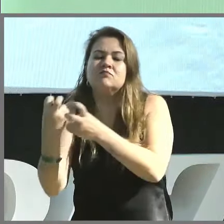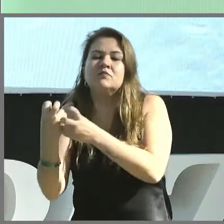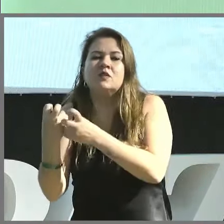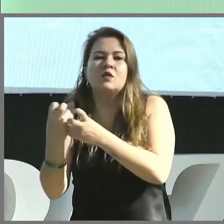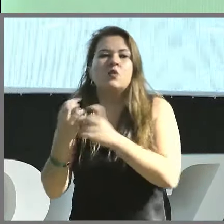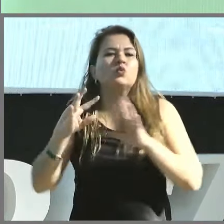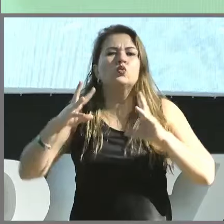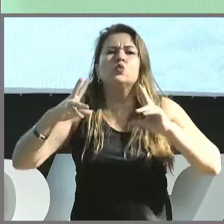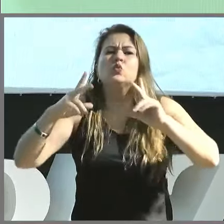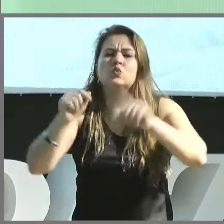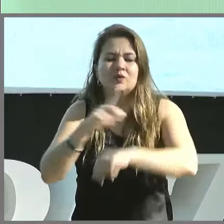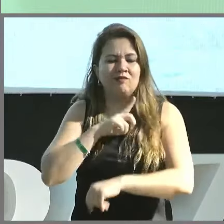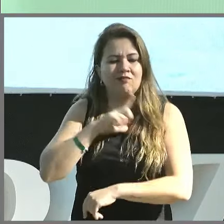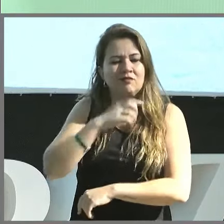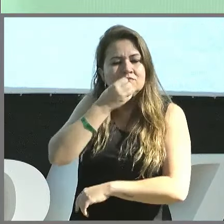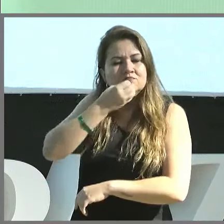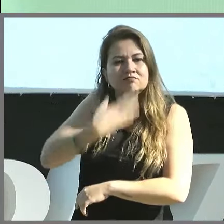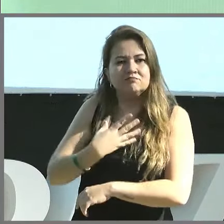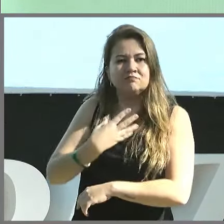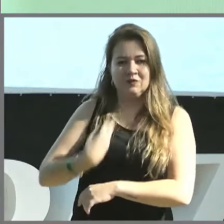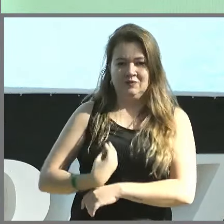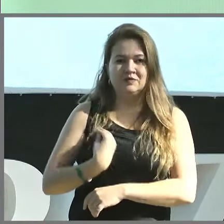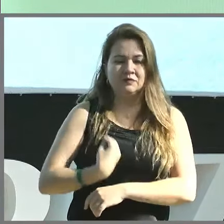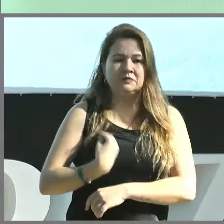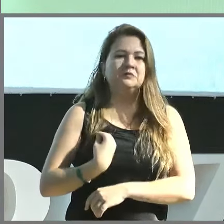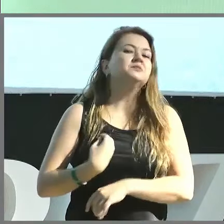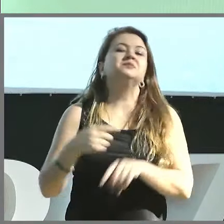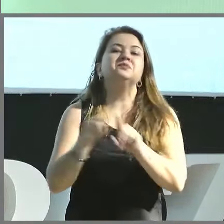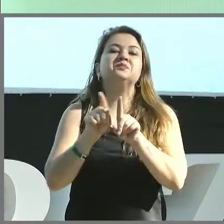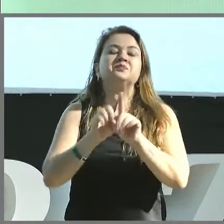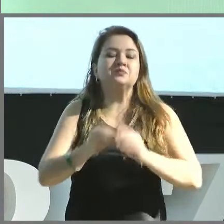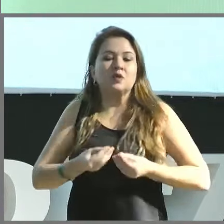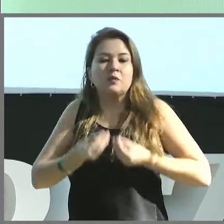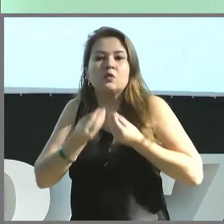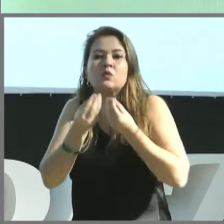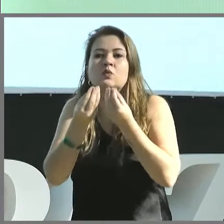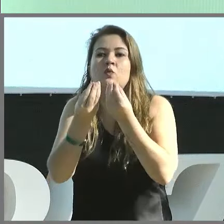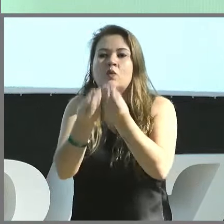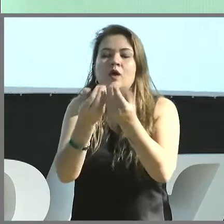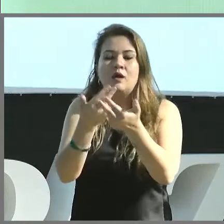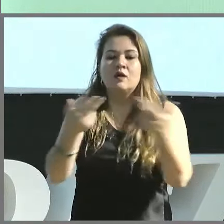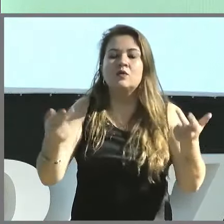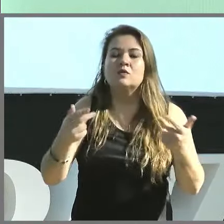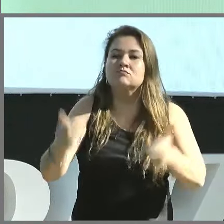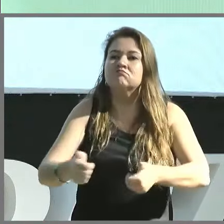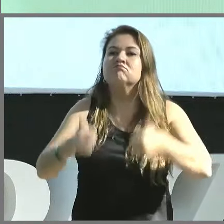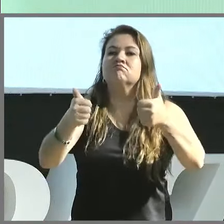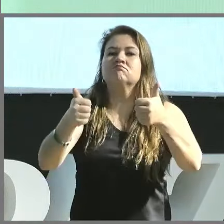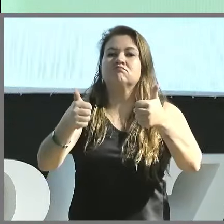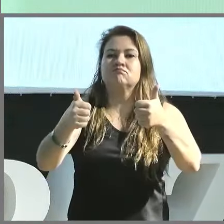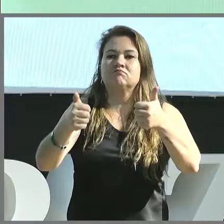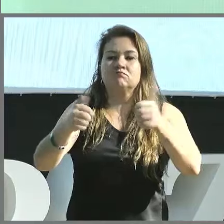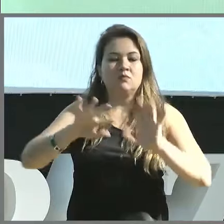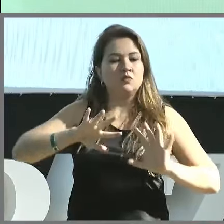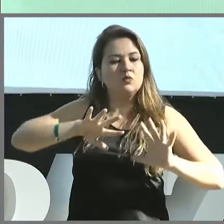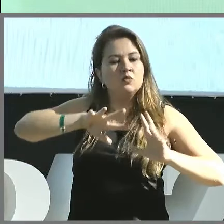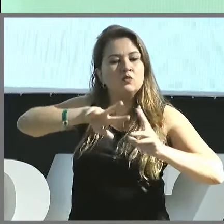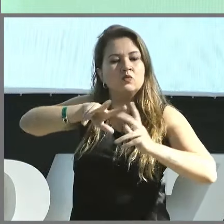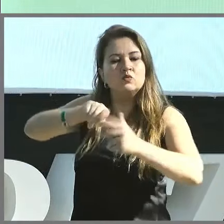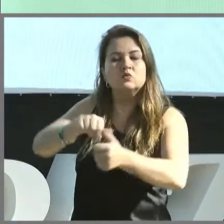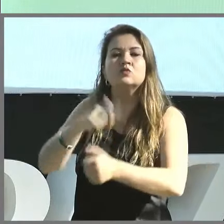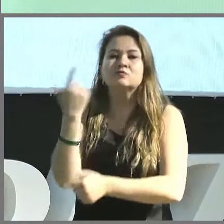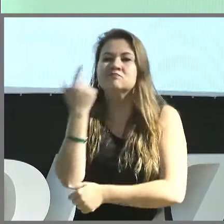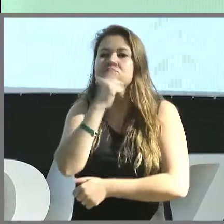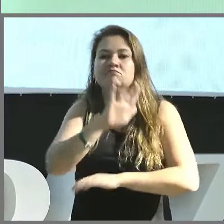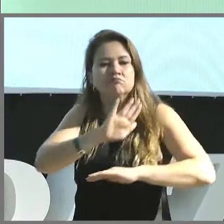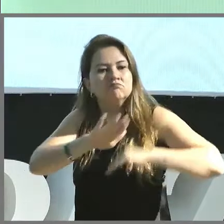dessa existência e dar o melhor de nós mesmos para que o mundo faça a sua